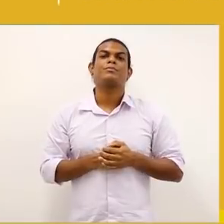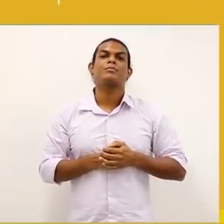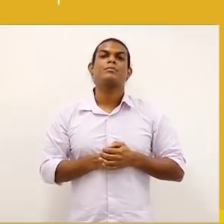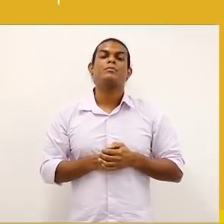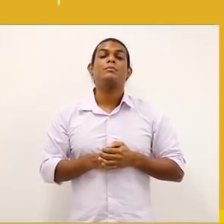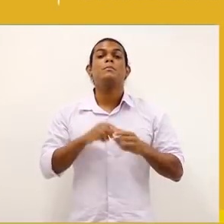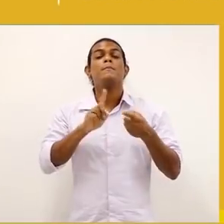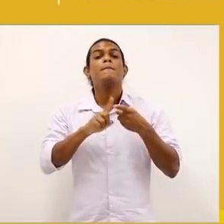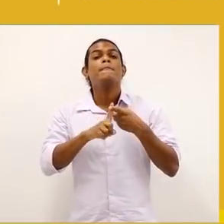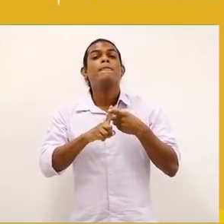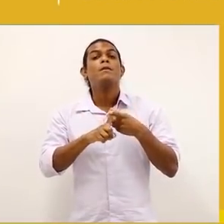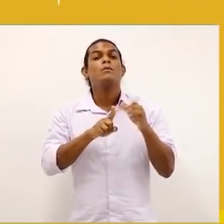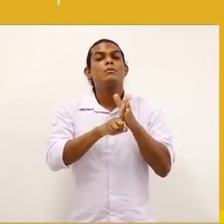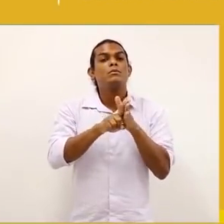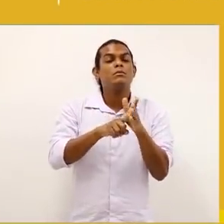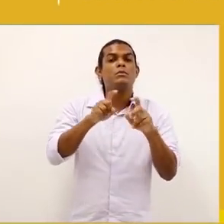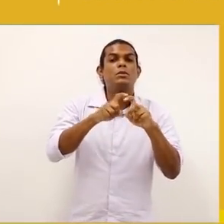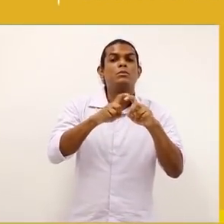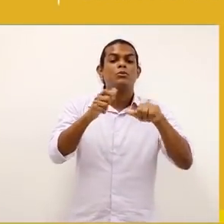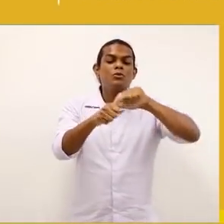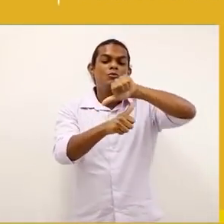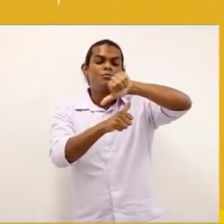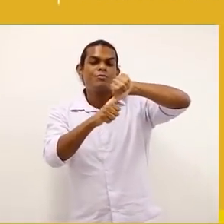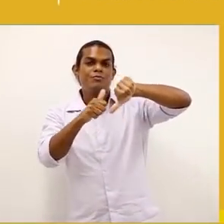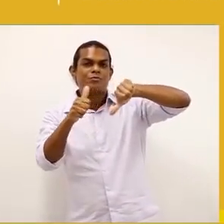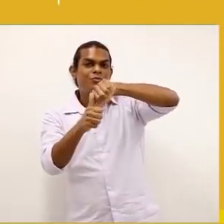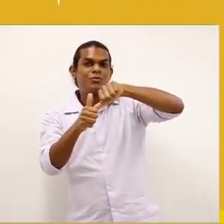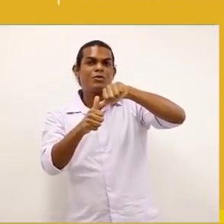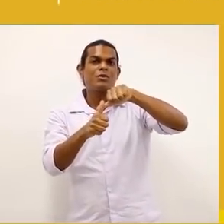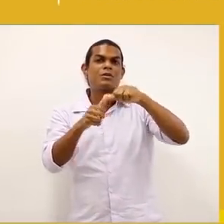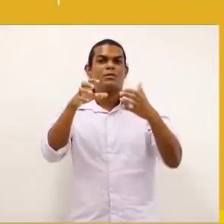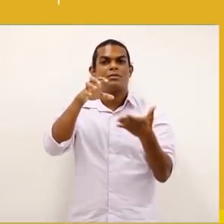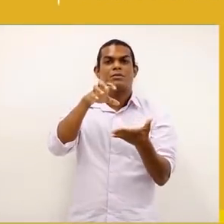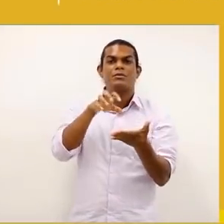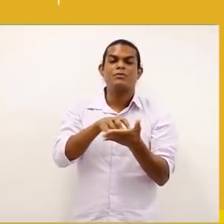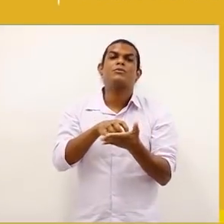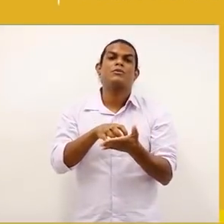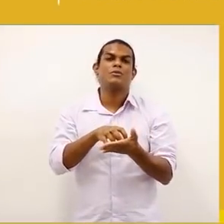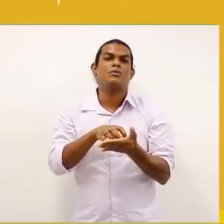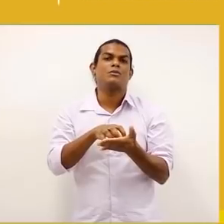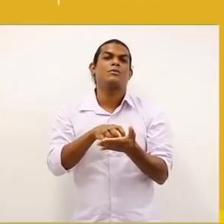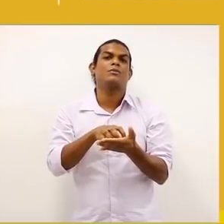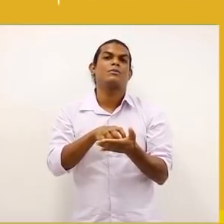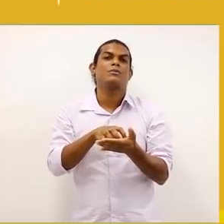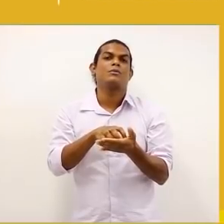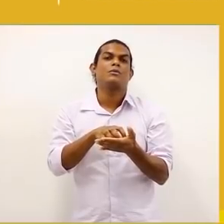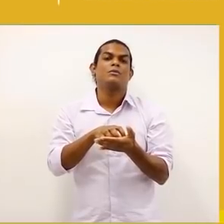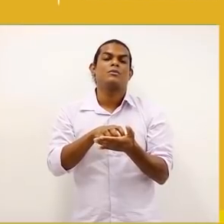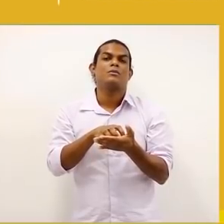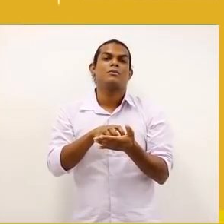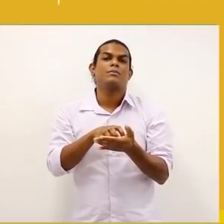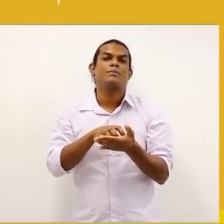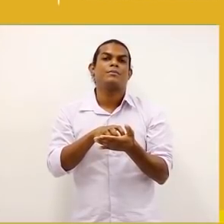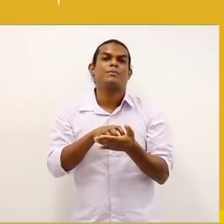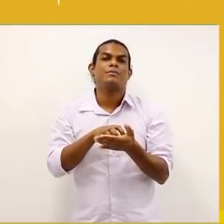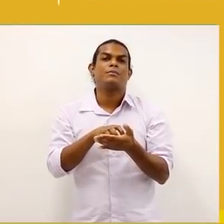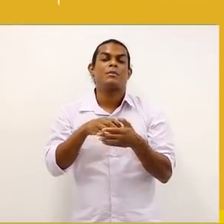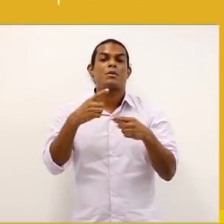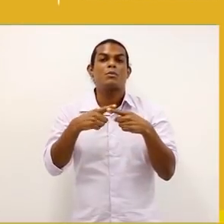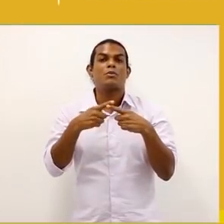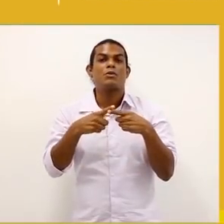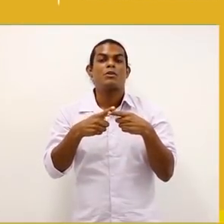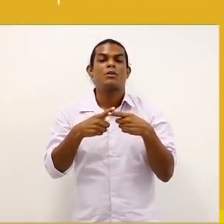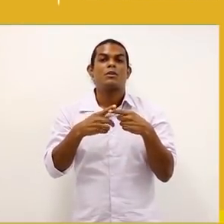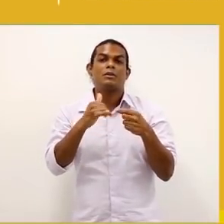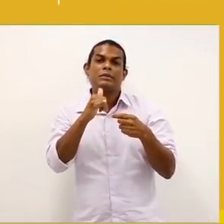mudança de função. Ou seja, o empregado vai sair de uma função para outra e que essa próxima função